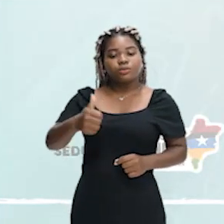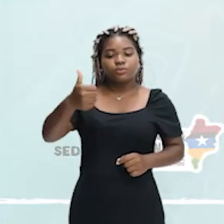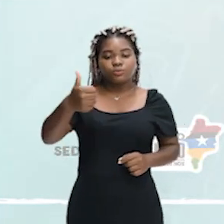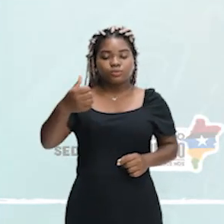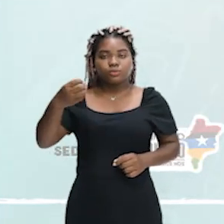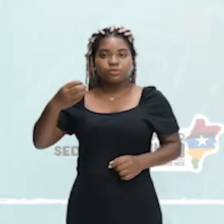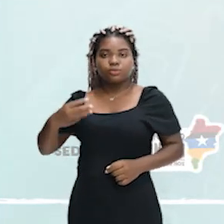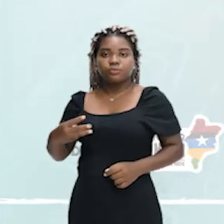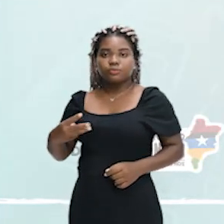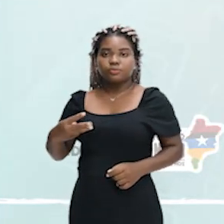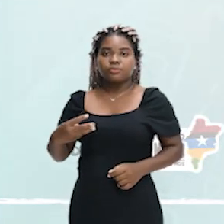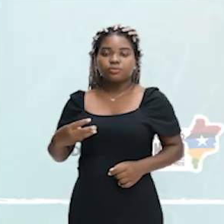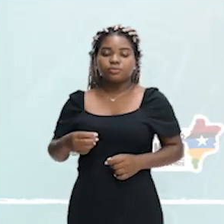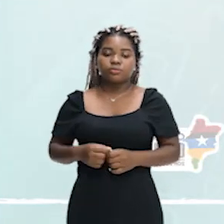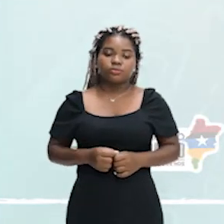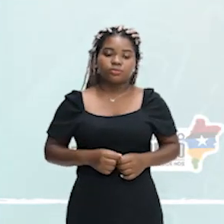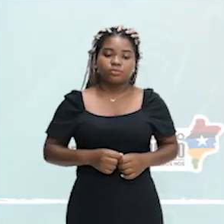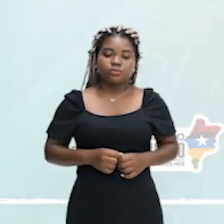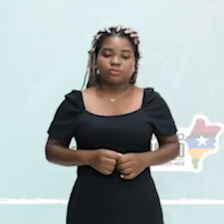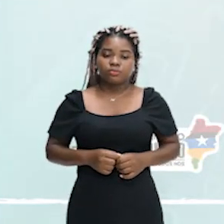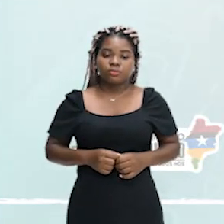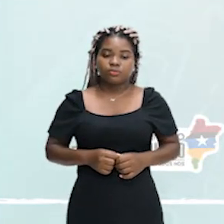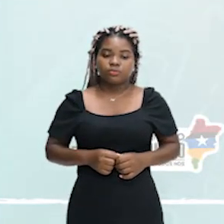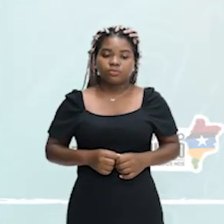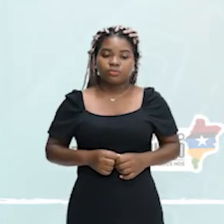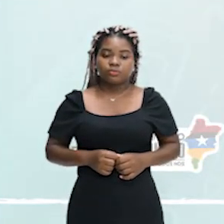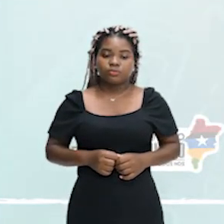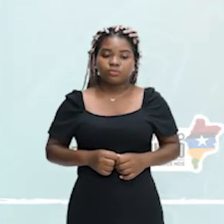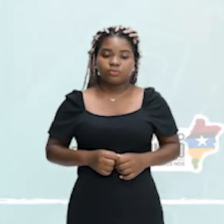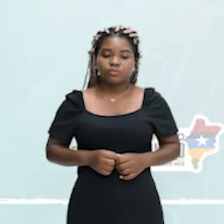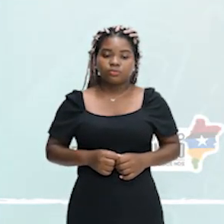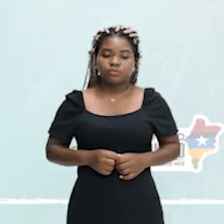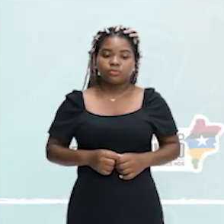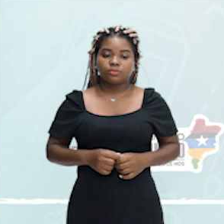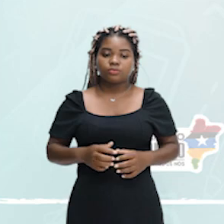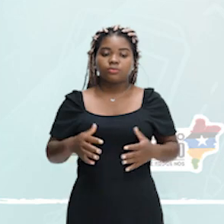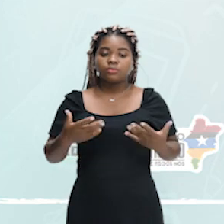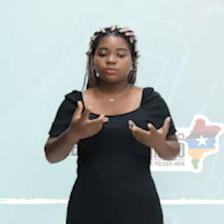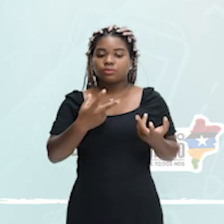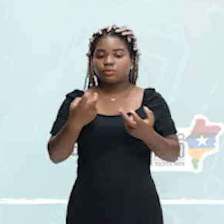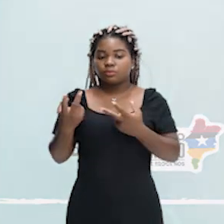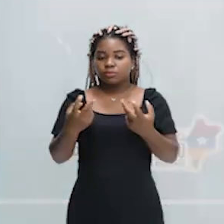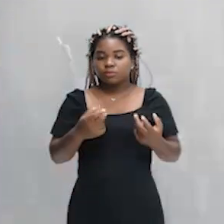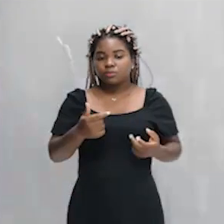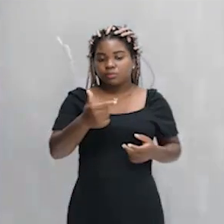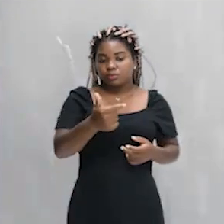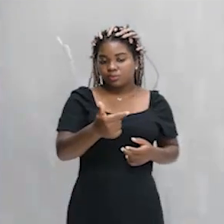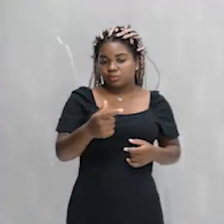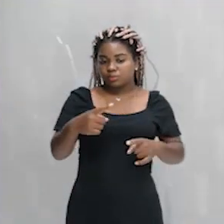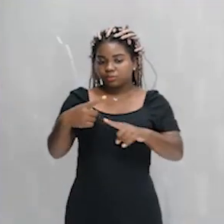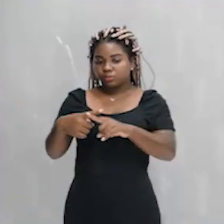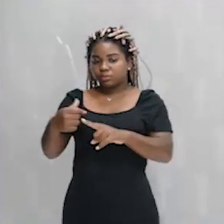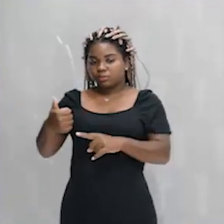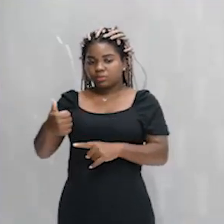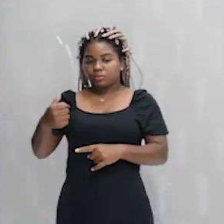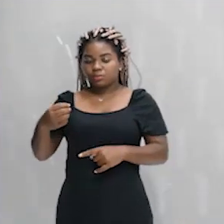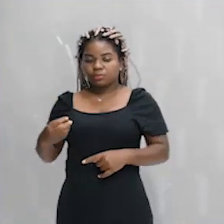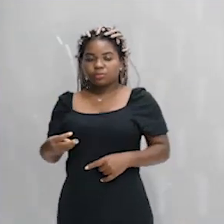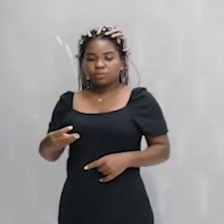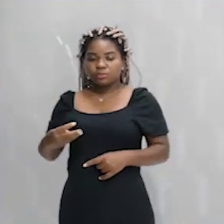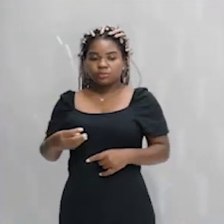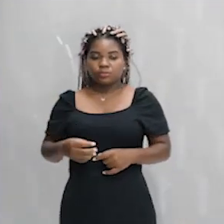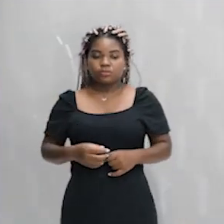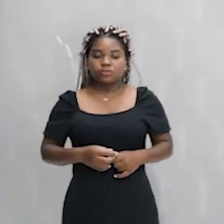1/3. E todo número elevado a 1 resulta nele próprio. Por isso, perceba que nós já fizemos o